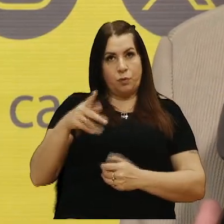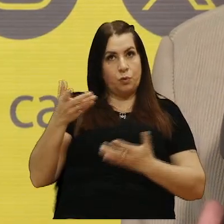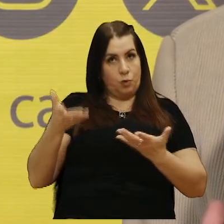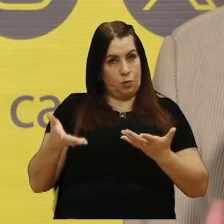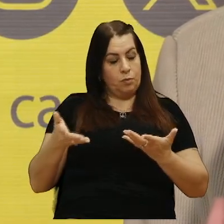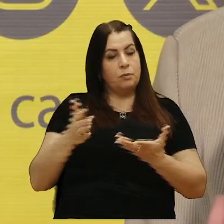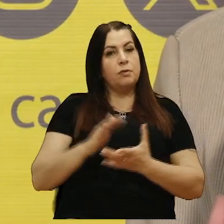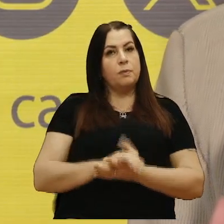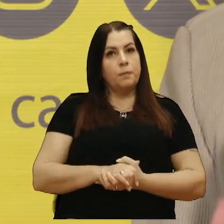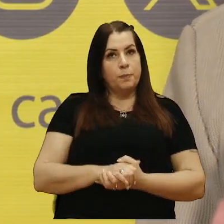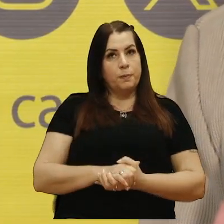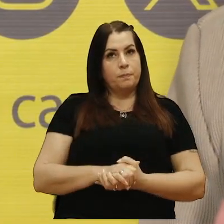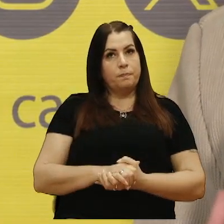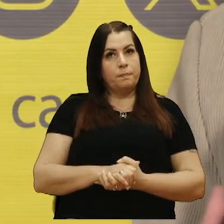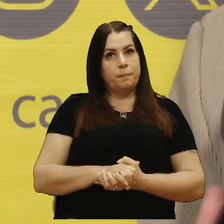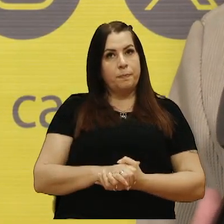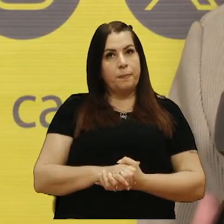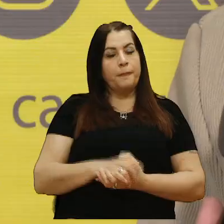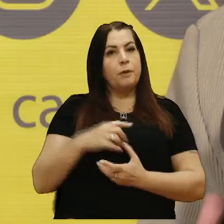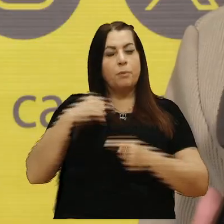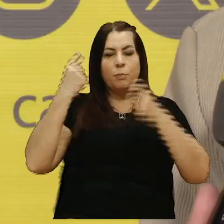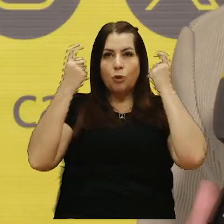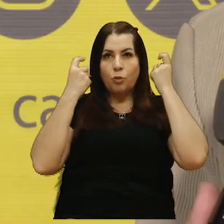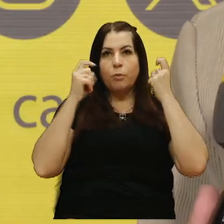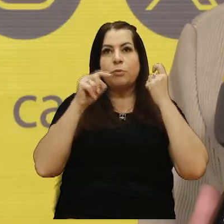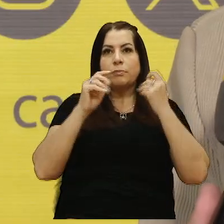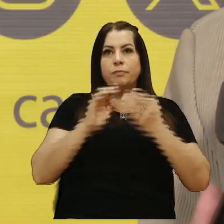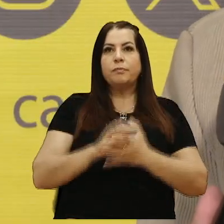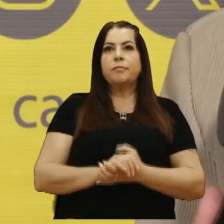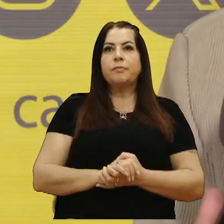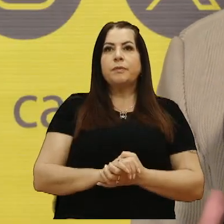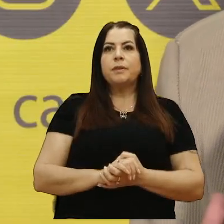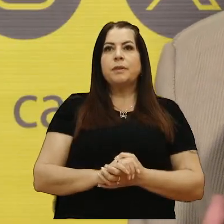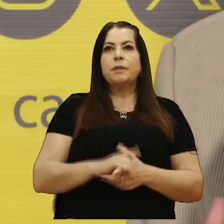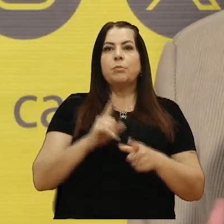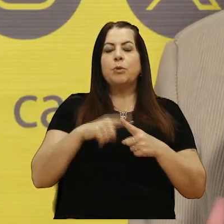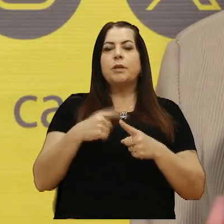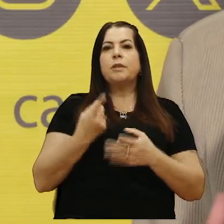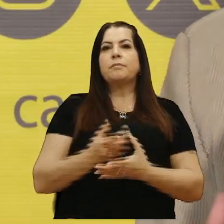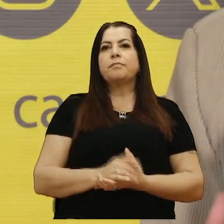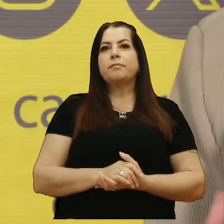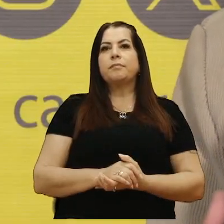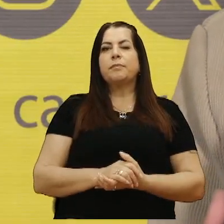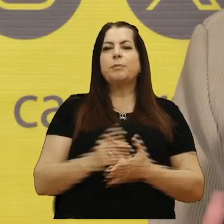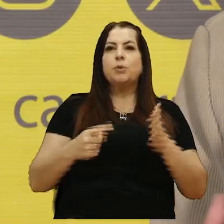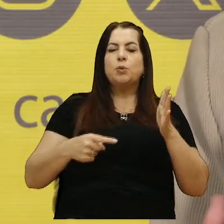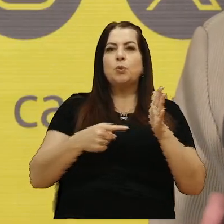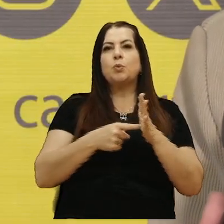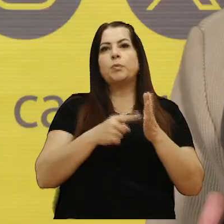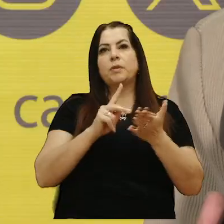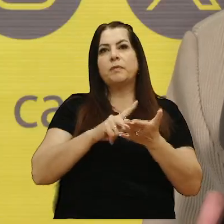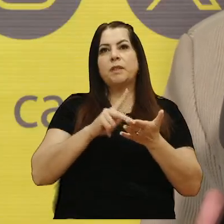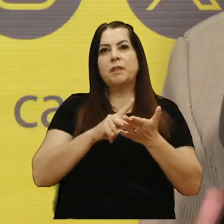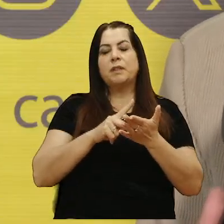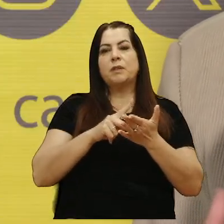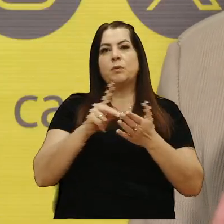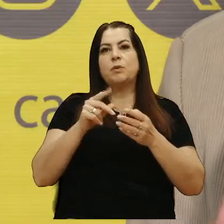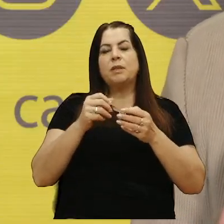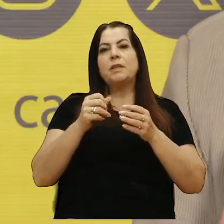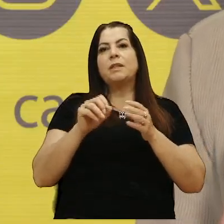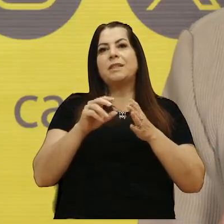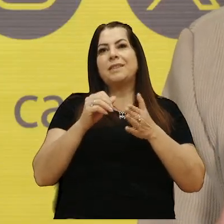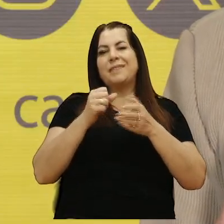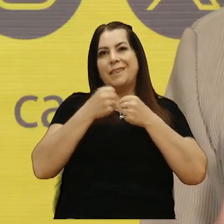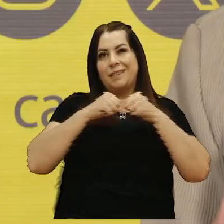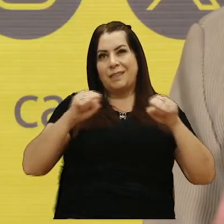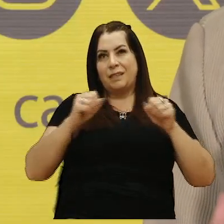hoje eu me preocupo muito com isso, porque recebi muitas denúncias, na verdade, quando estava na Secretaria de Habitação.